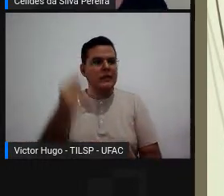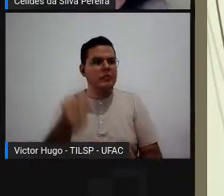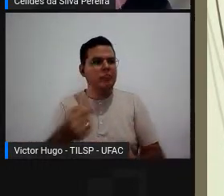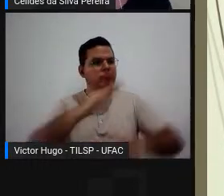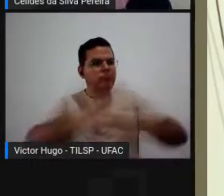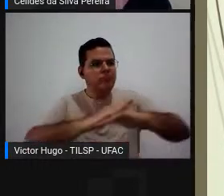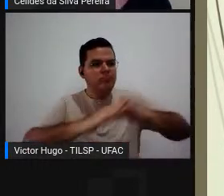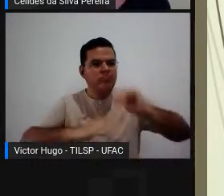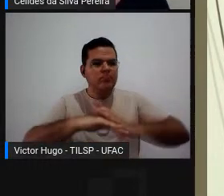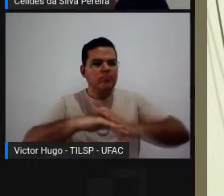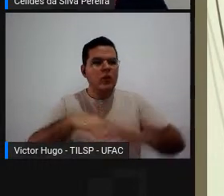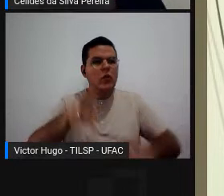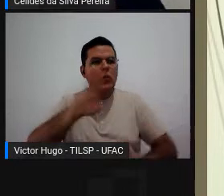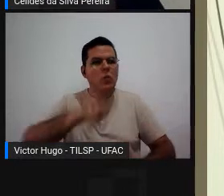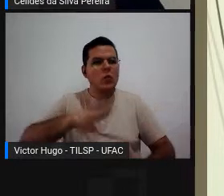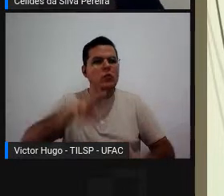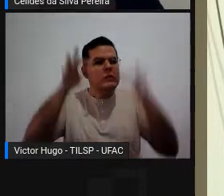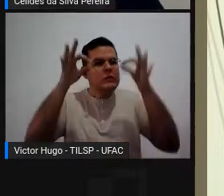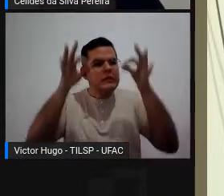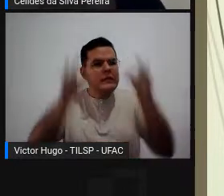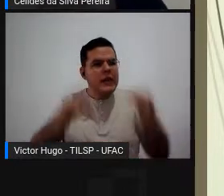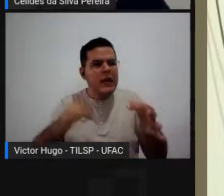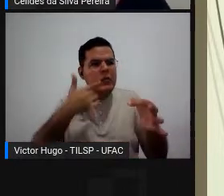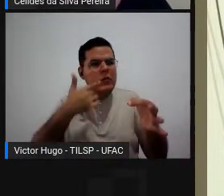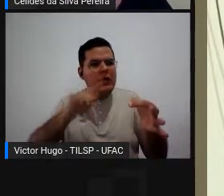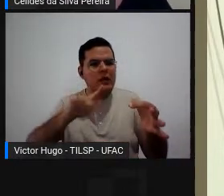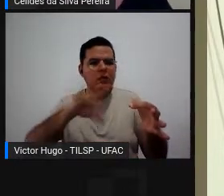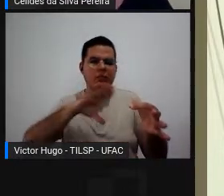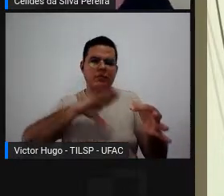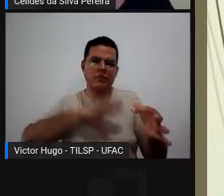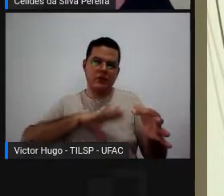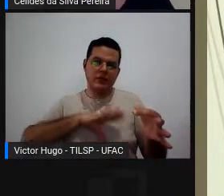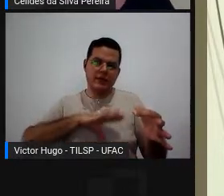efetivo uso do idioma nacional.